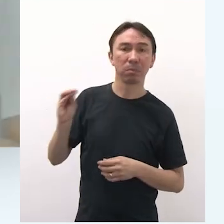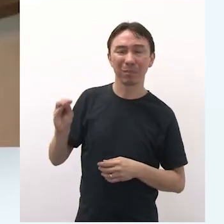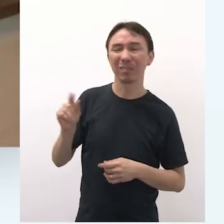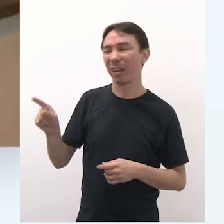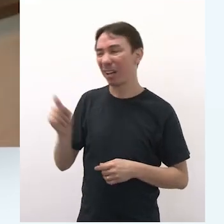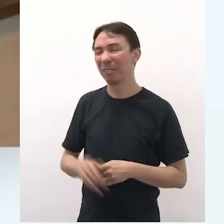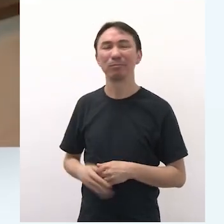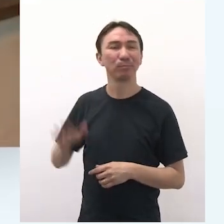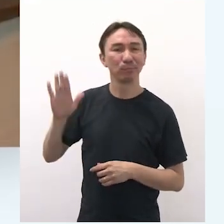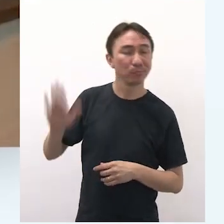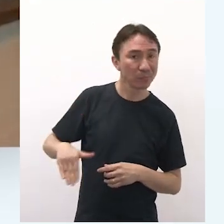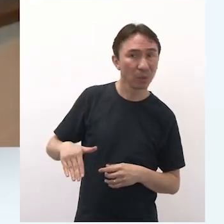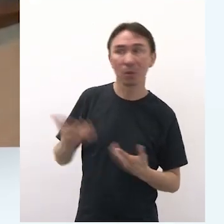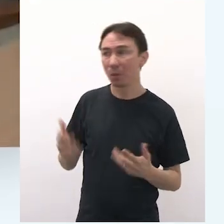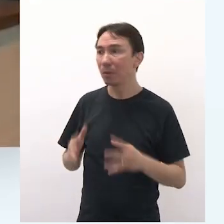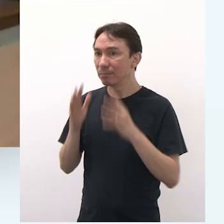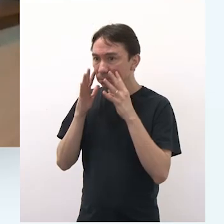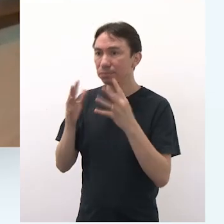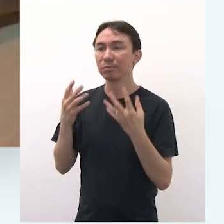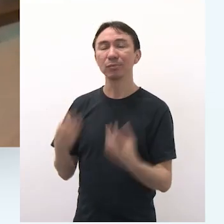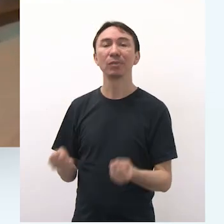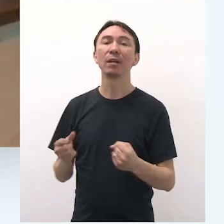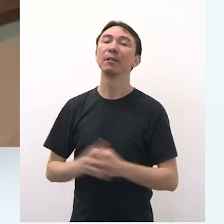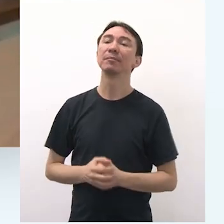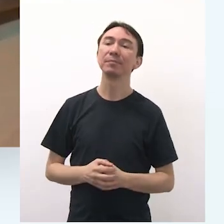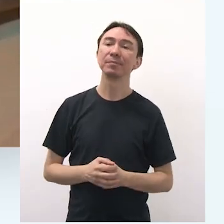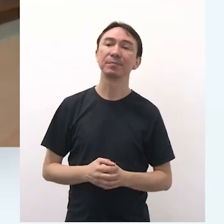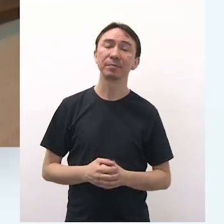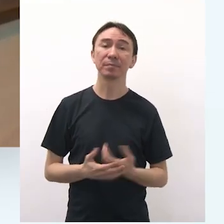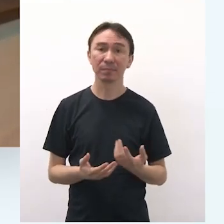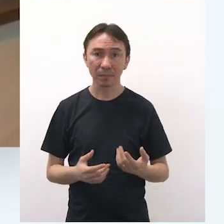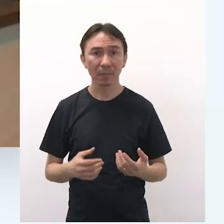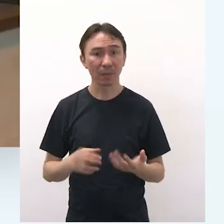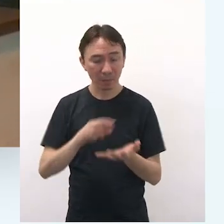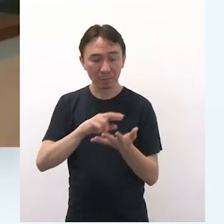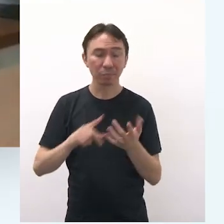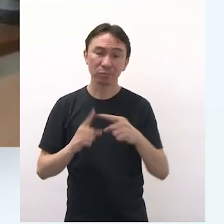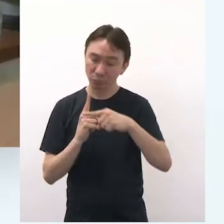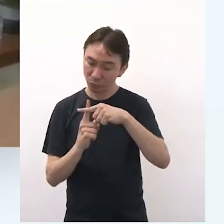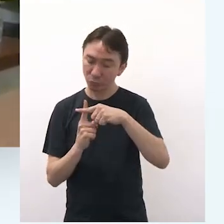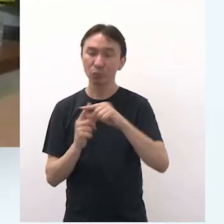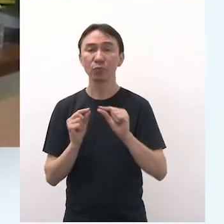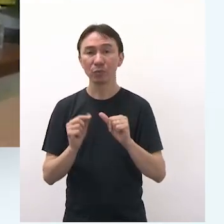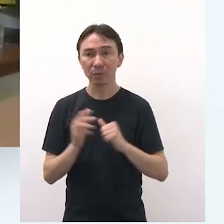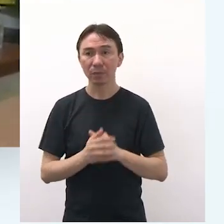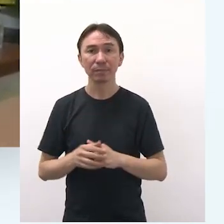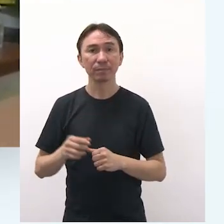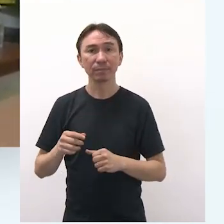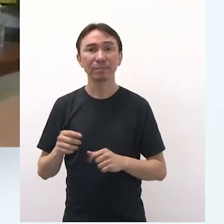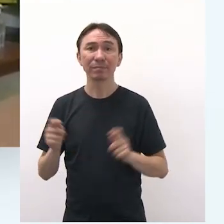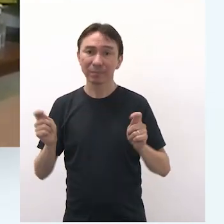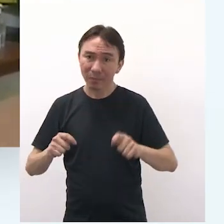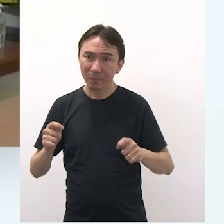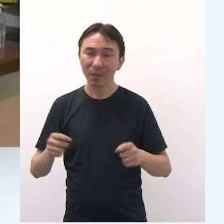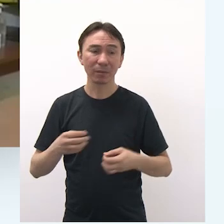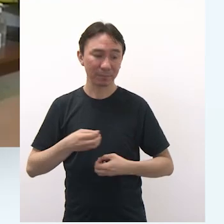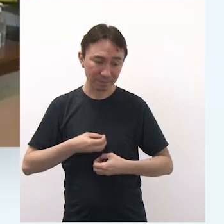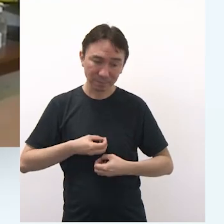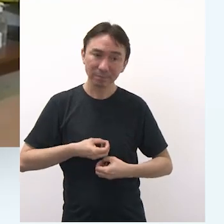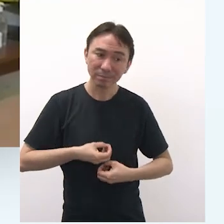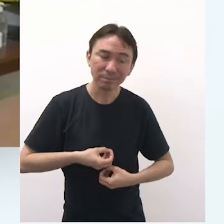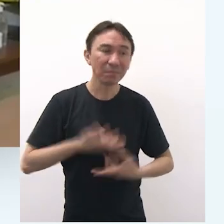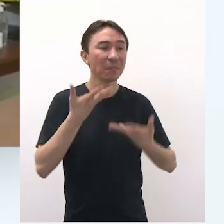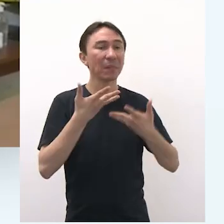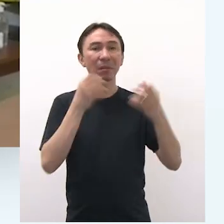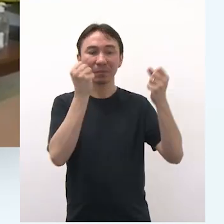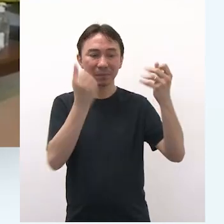fala do aluno. Positivos é que a gente consegue se expressar melhor e a gente se expressar o que a gente está passando